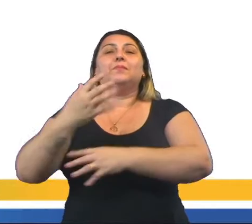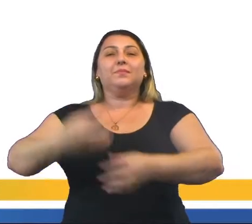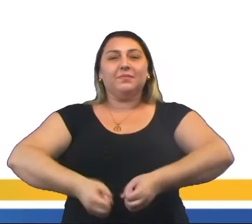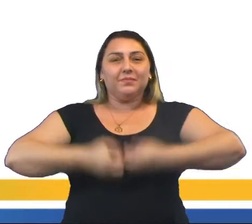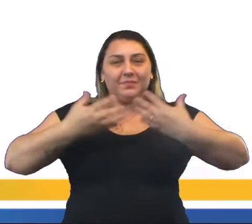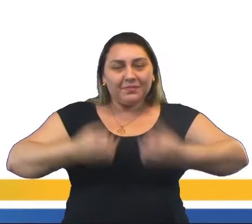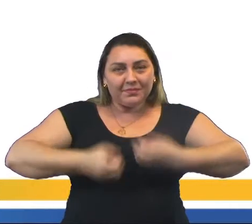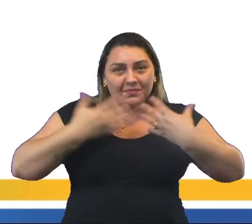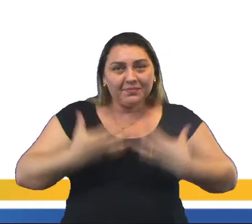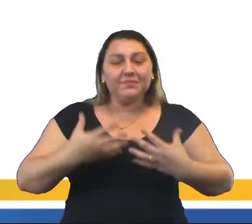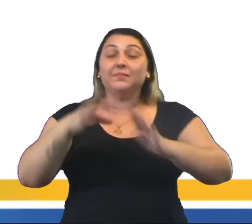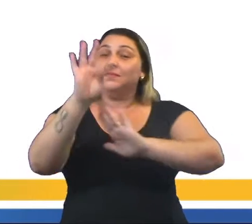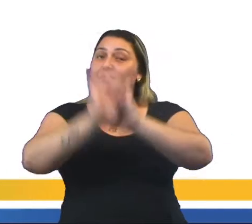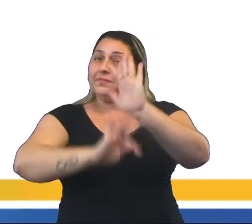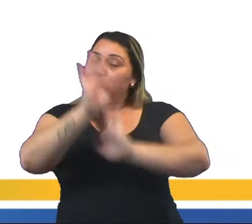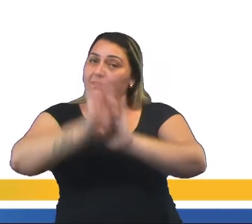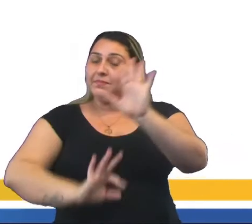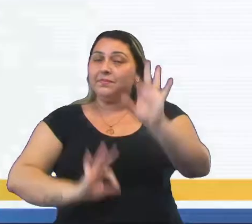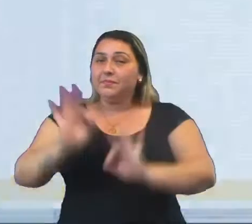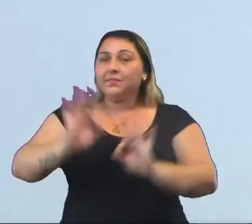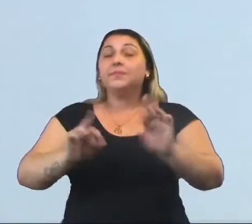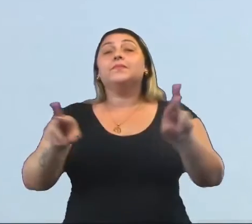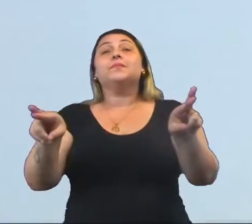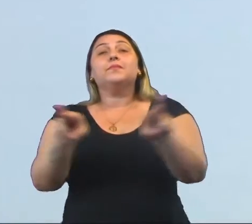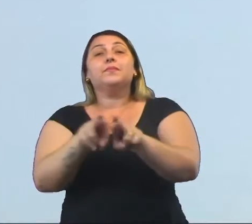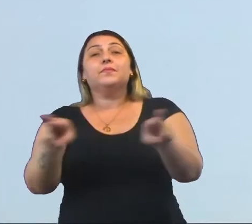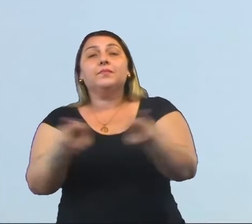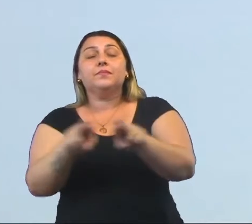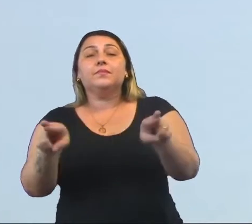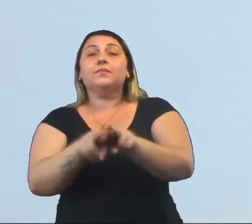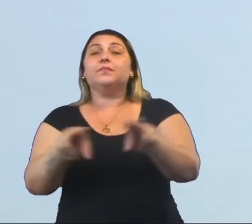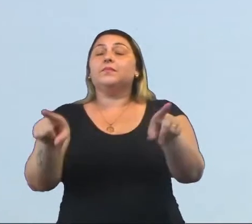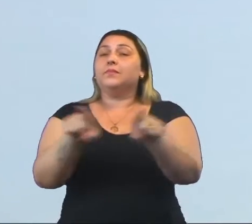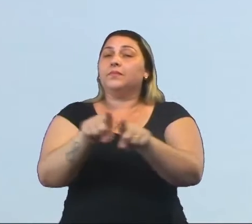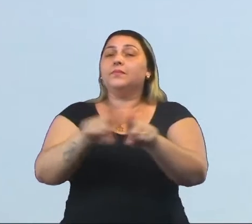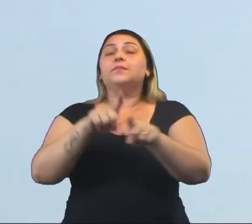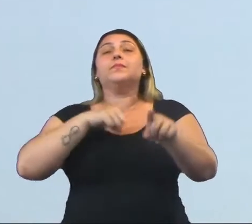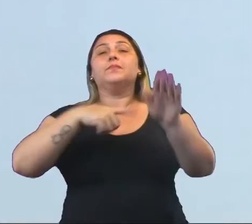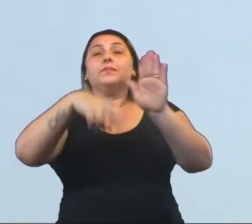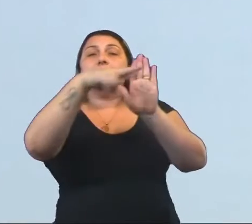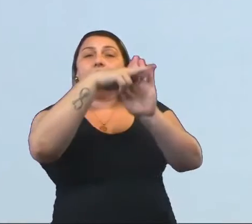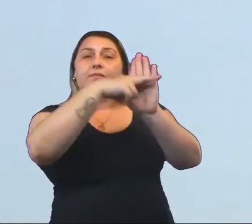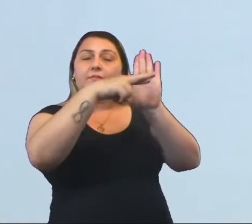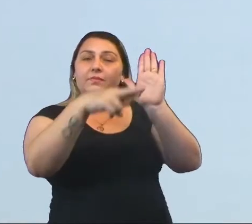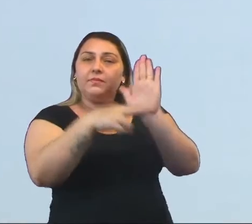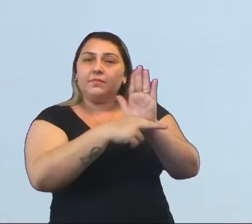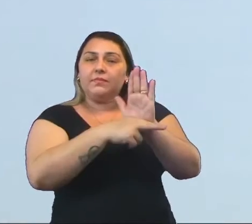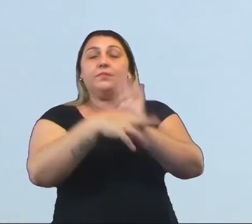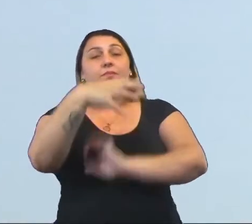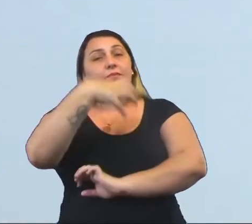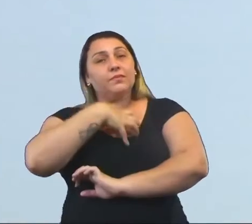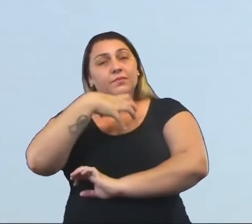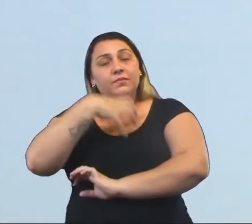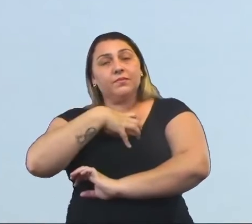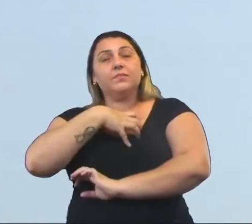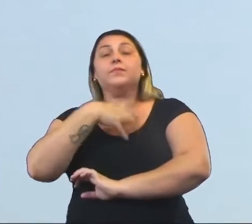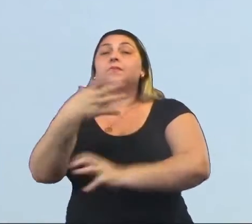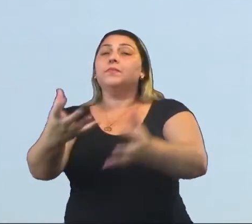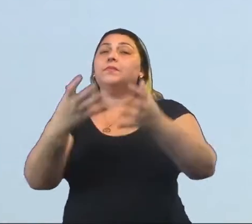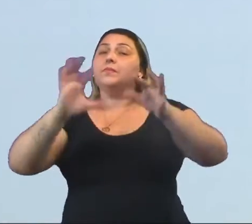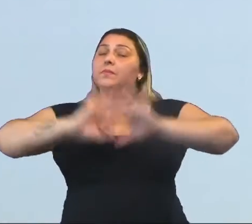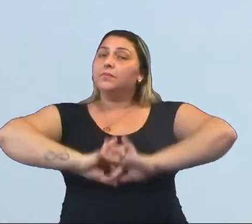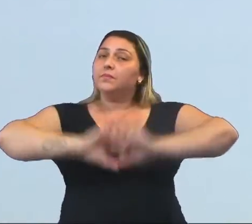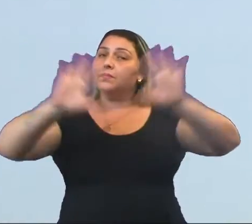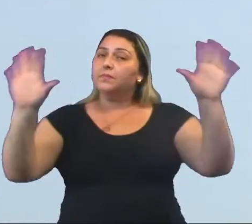produzir determinados textos, as rimas. Então existia uma regra, uma forma. E eles queriam se